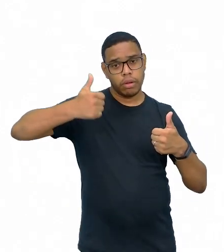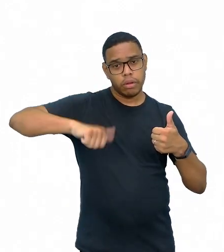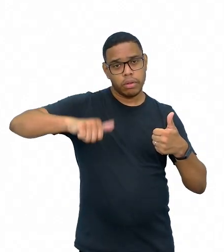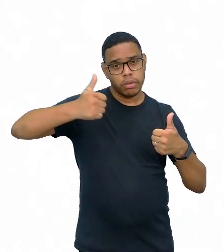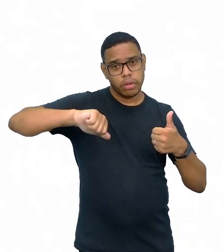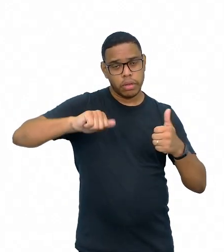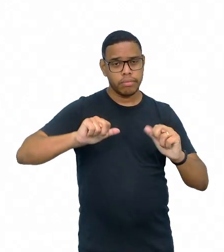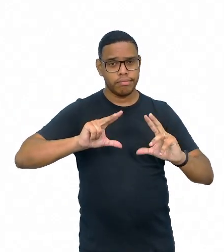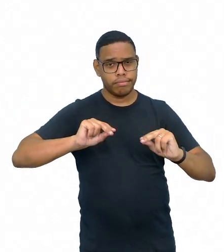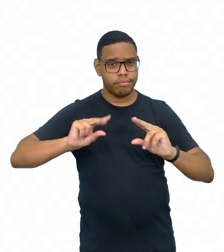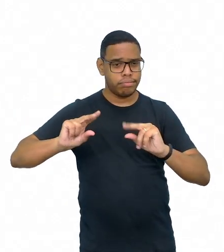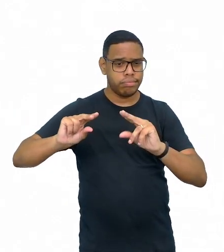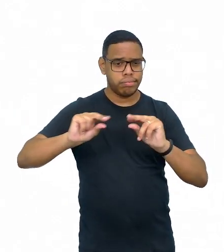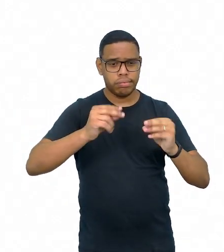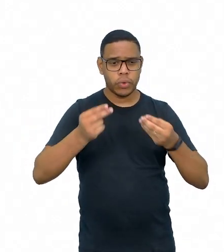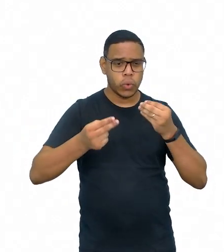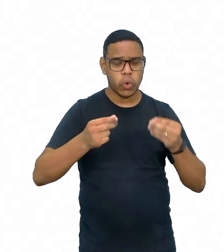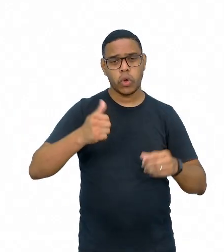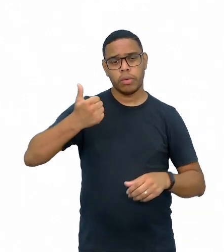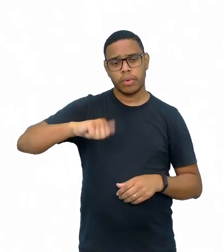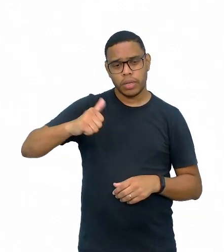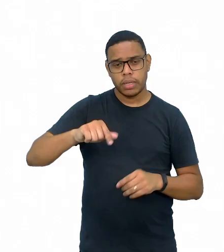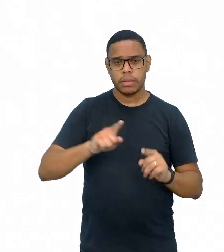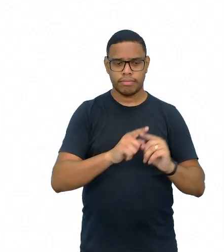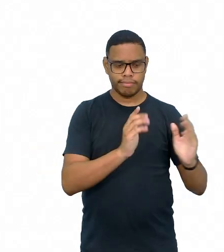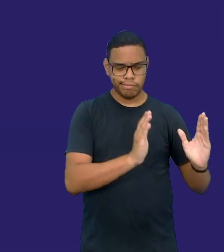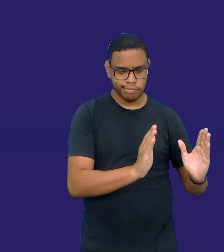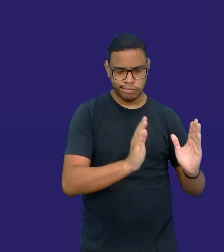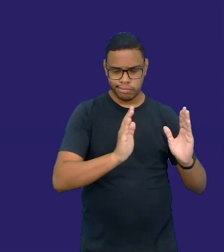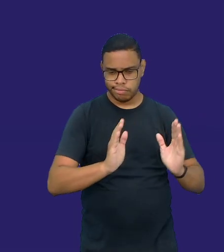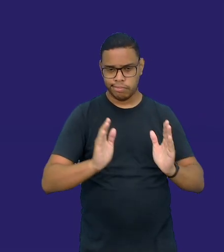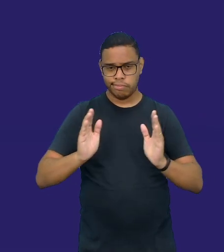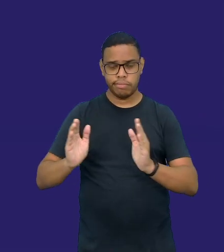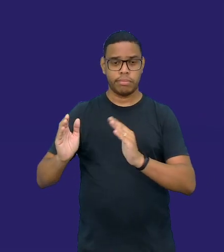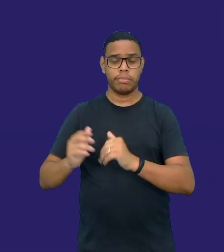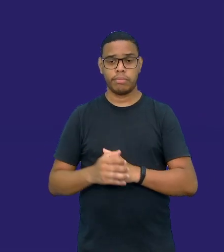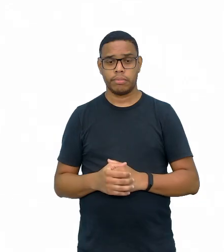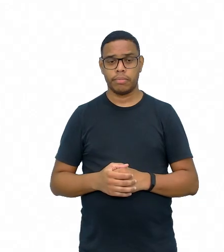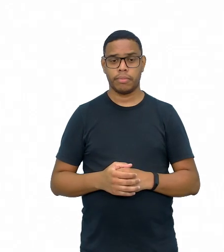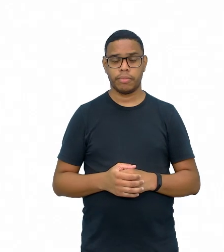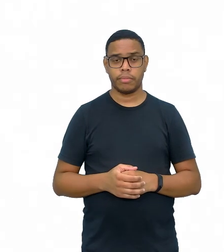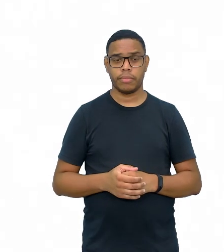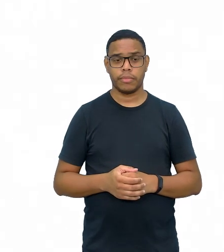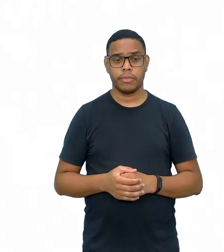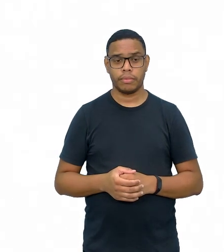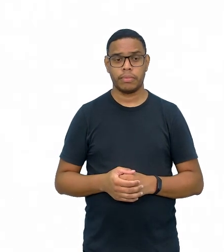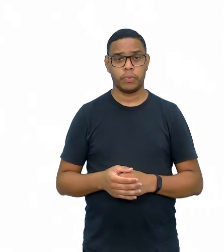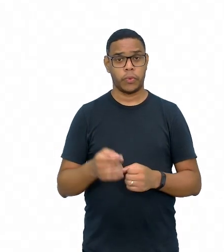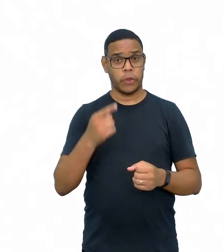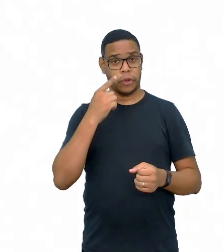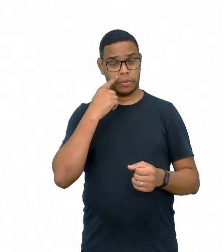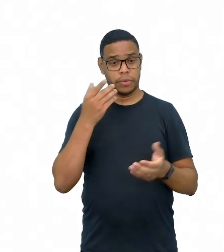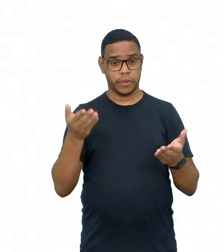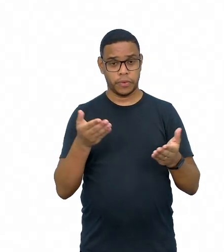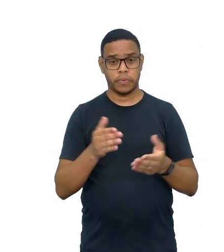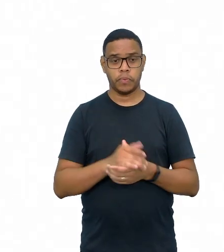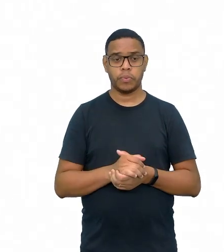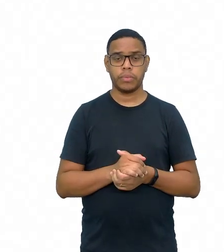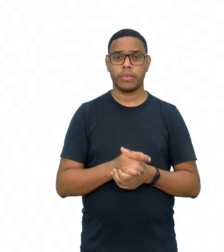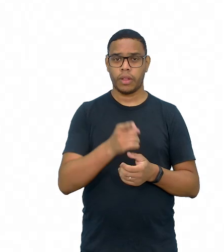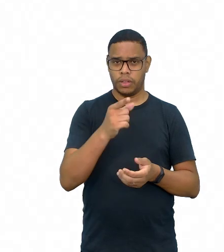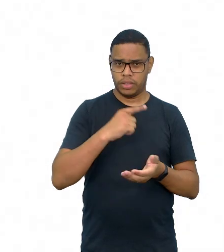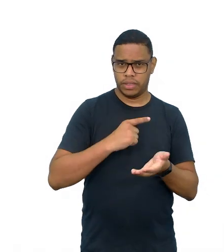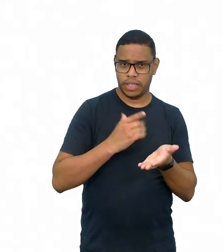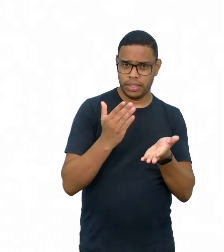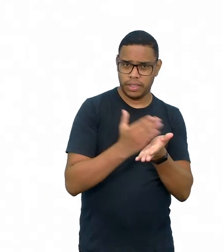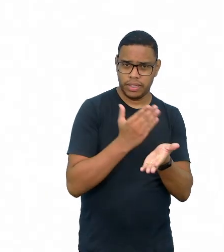um pouco da análise aqui da sequência, tá bom? Então, vamos olhar a sequência. Quem está com o caderno